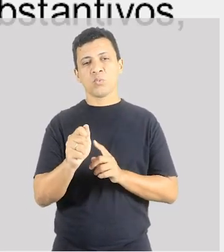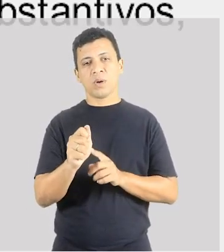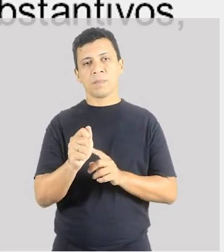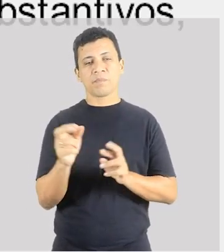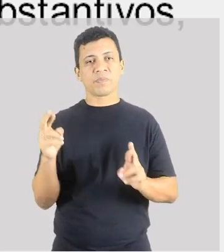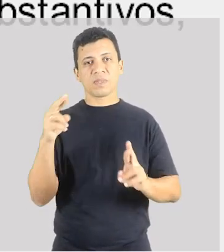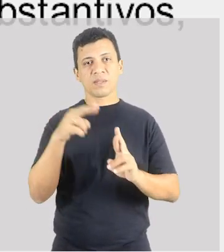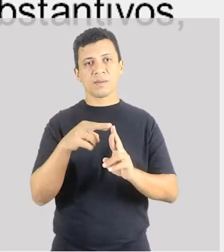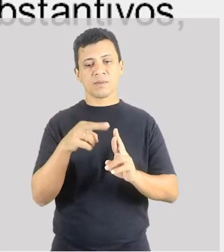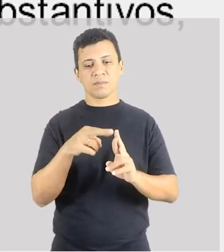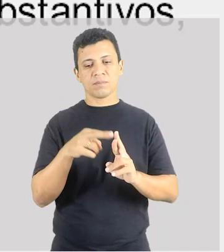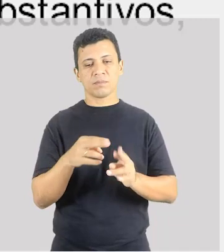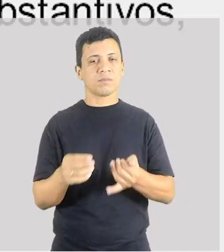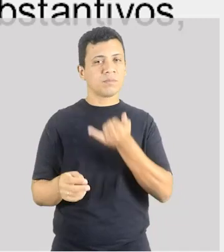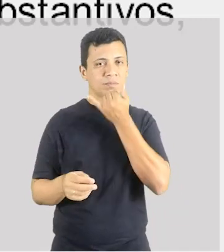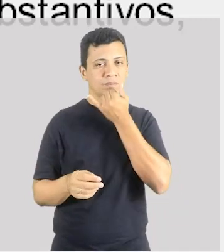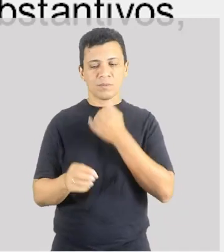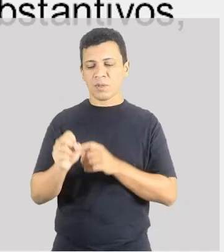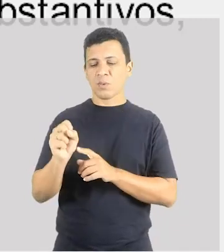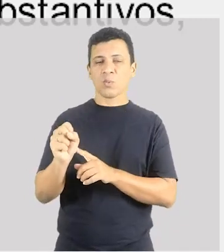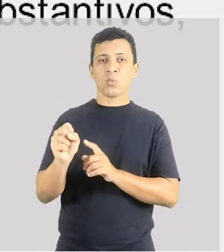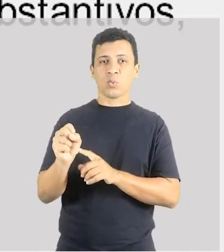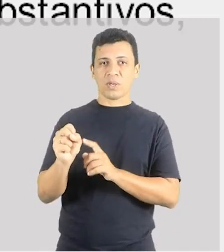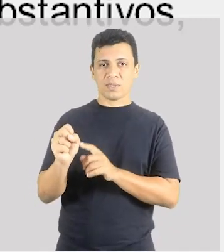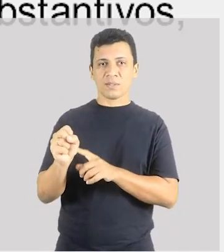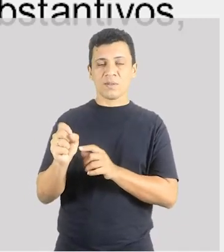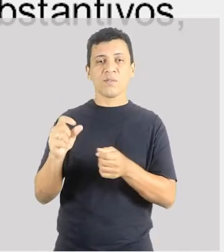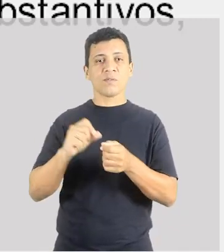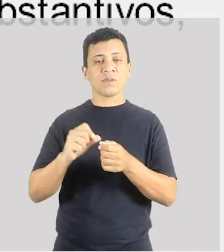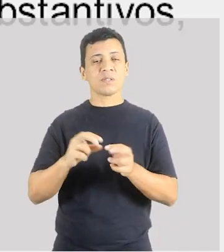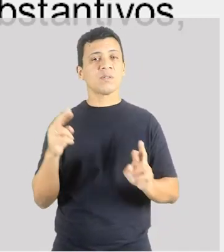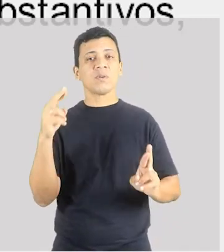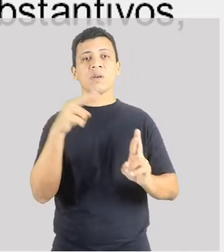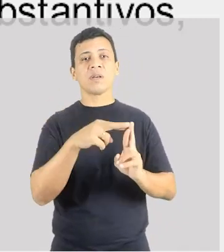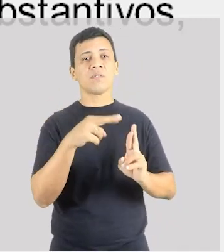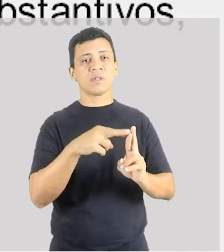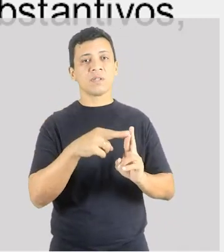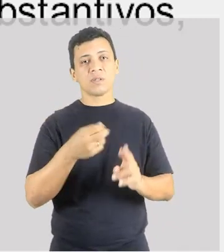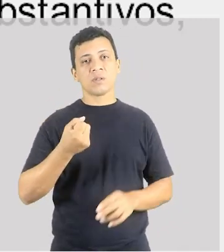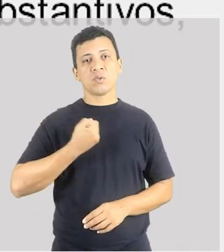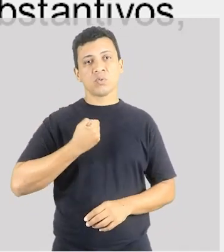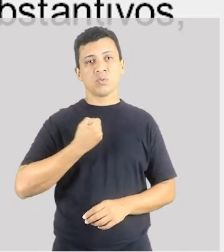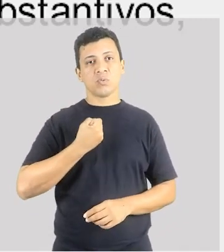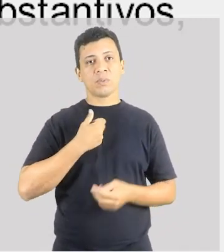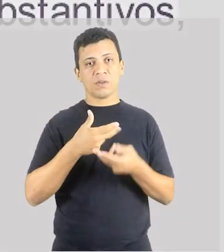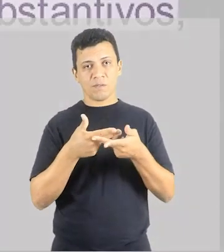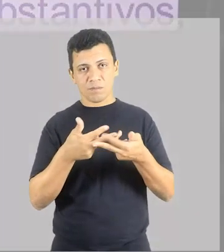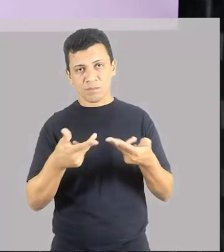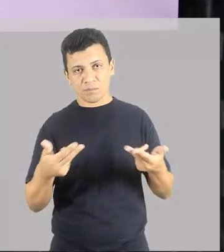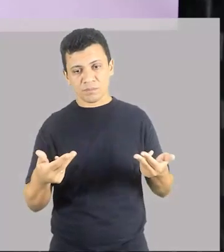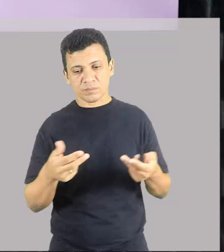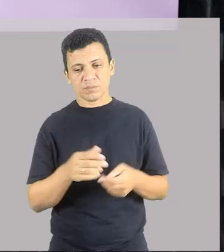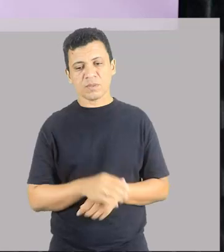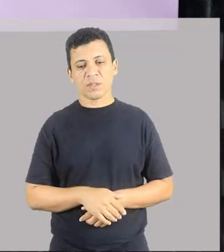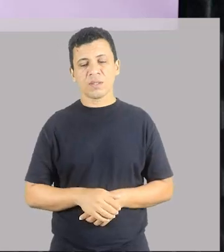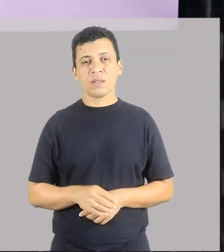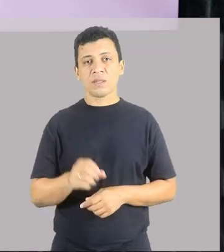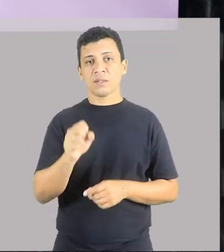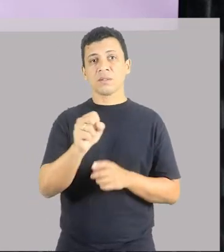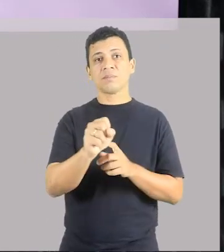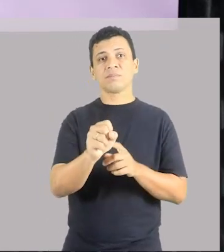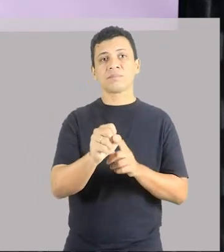uma referência Aliás o s né em casas né fazendo uma referência de número variação de número até o s